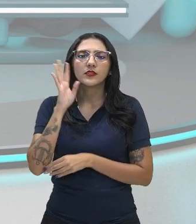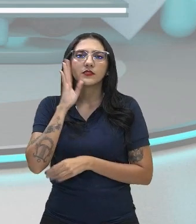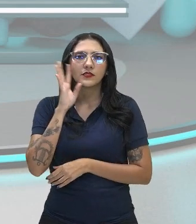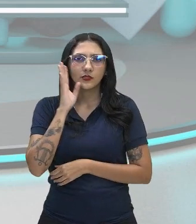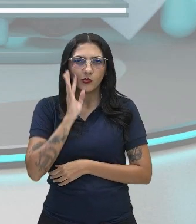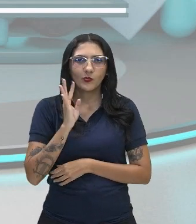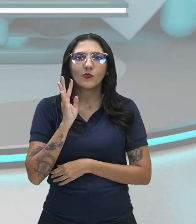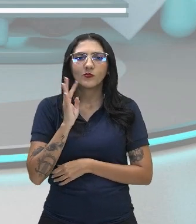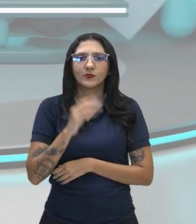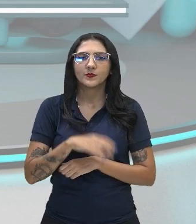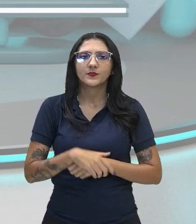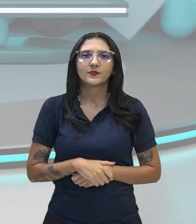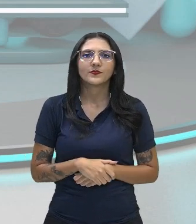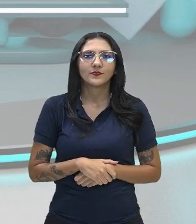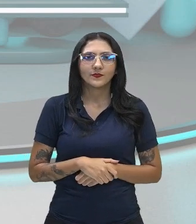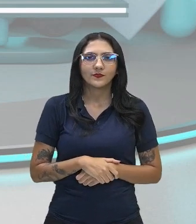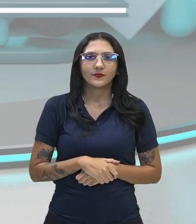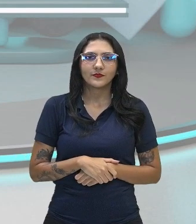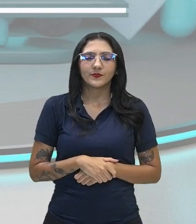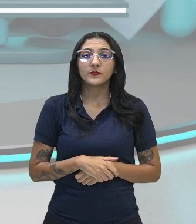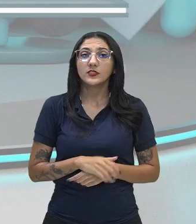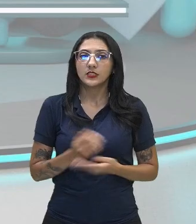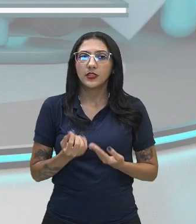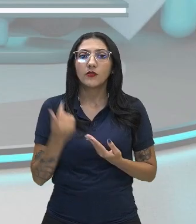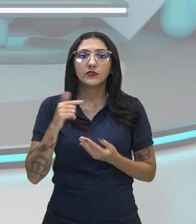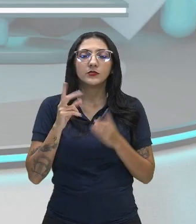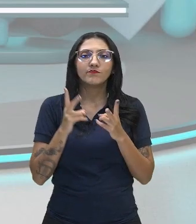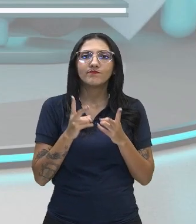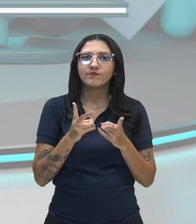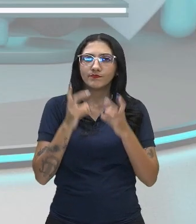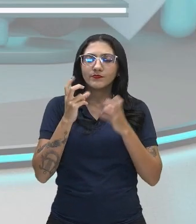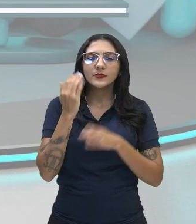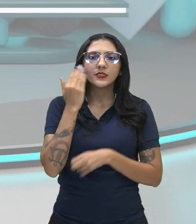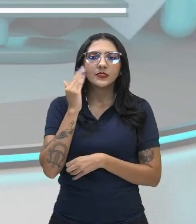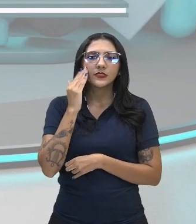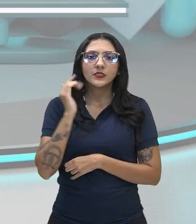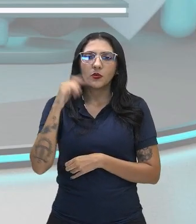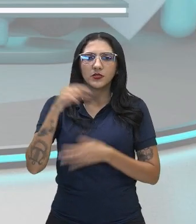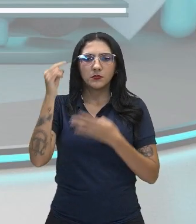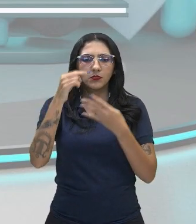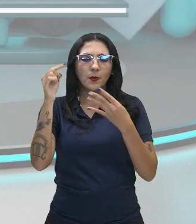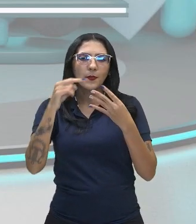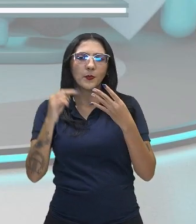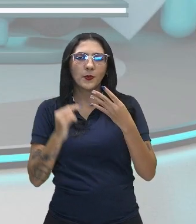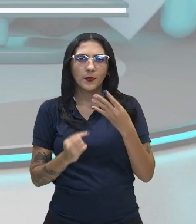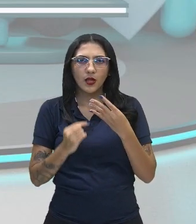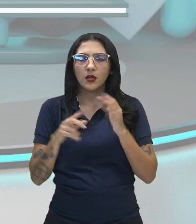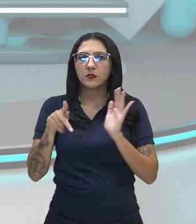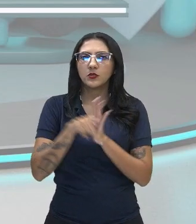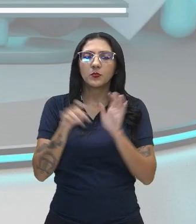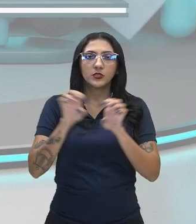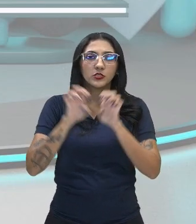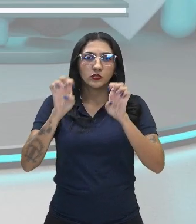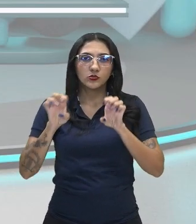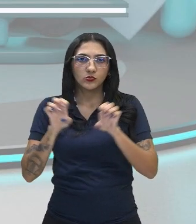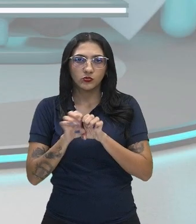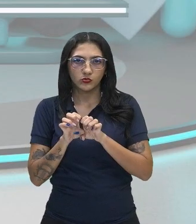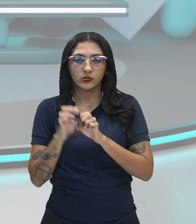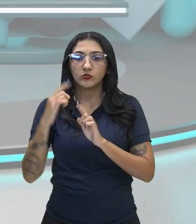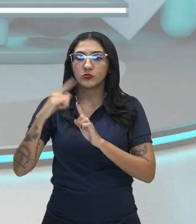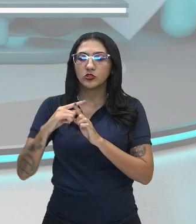história. Então, você percebeu aí quais são esses elementos que constituem a estrutura da tipologia